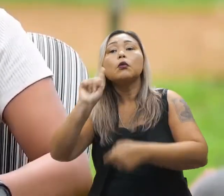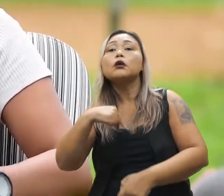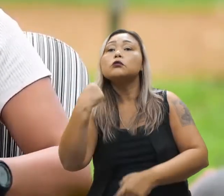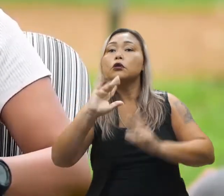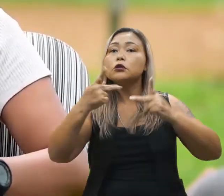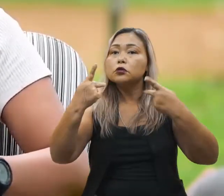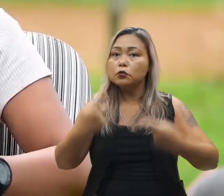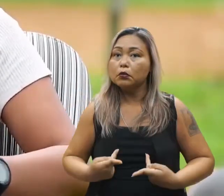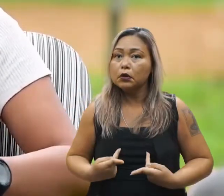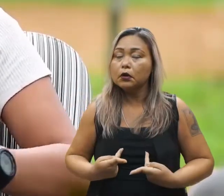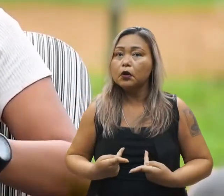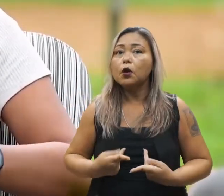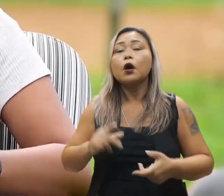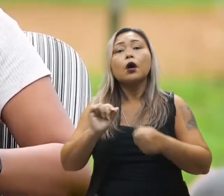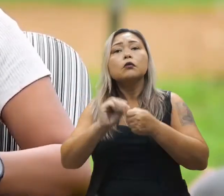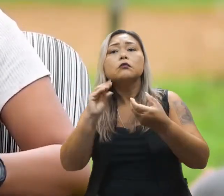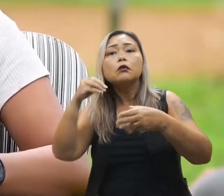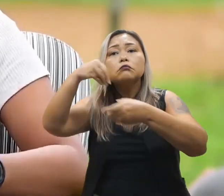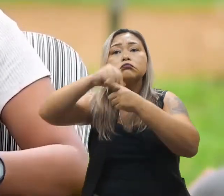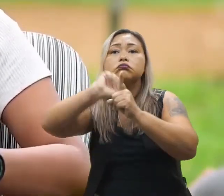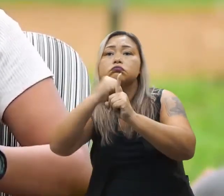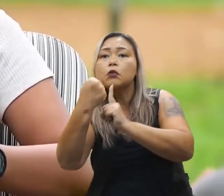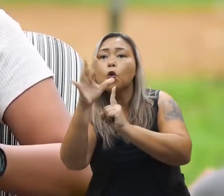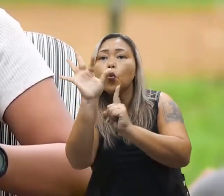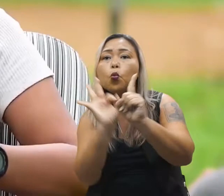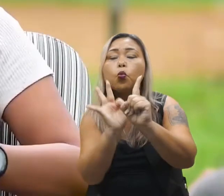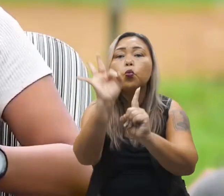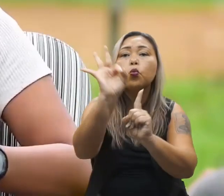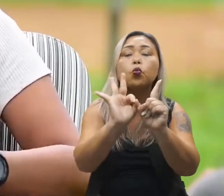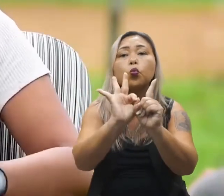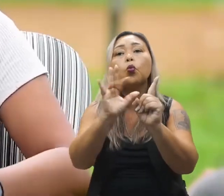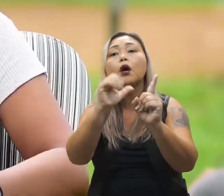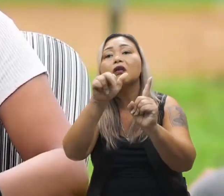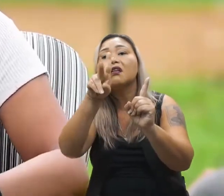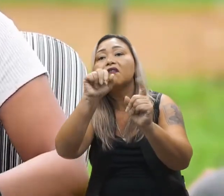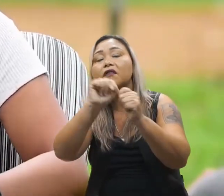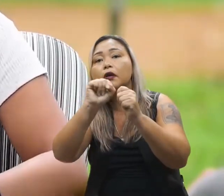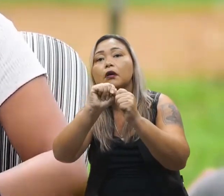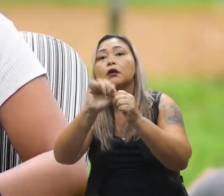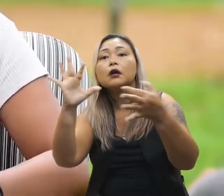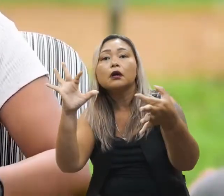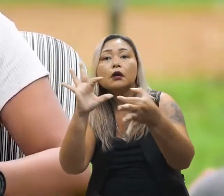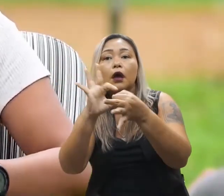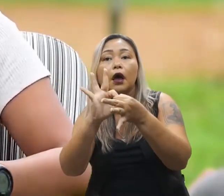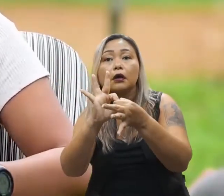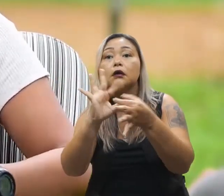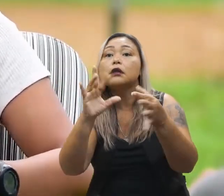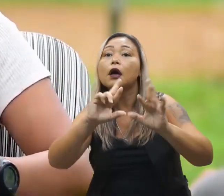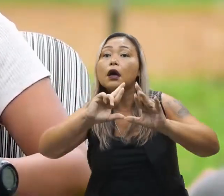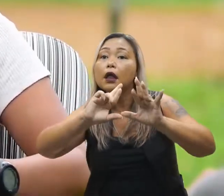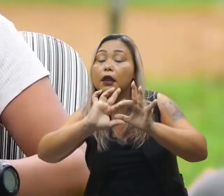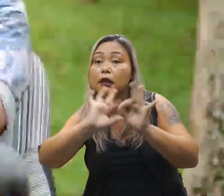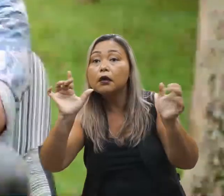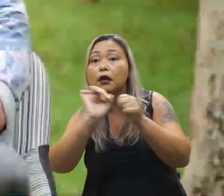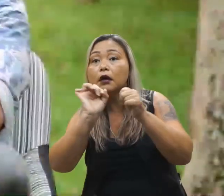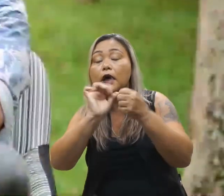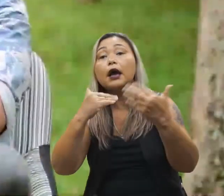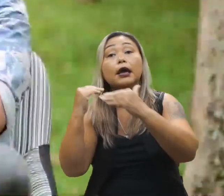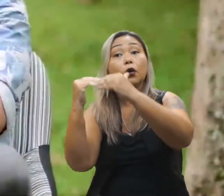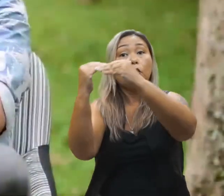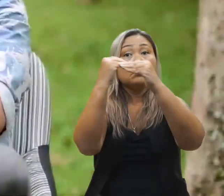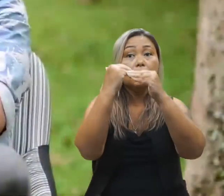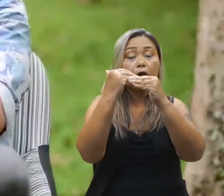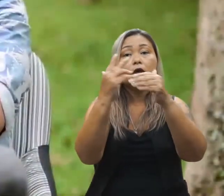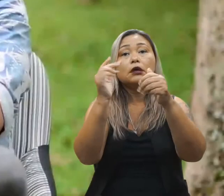humanos, que compomos uma sociedade organizada e civil. Estão ligados à liberdade, à igualdade e à dignidade. O